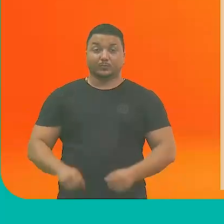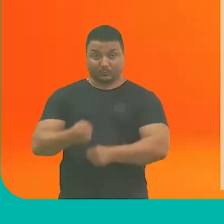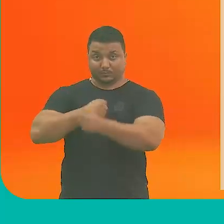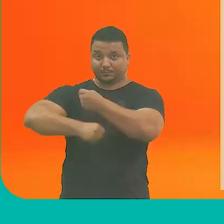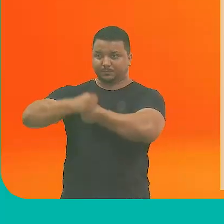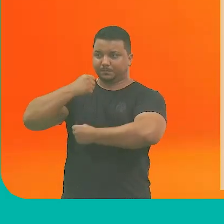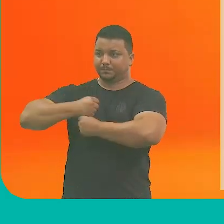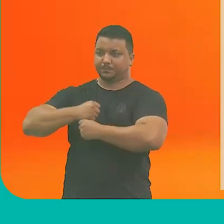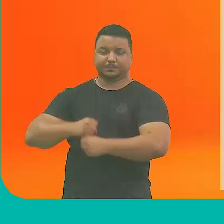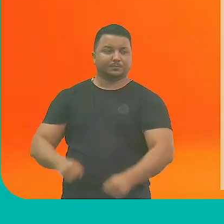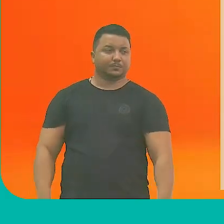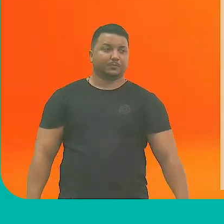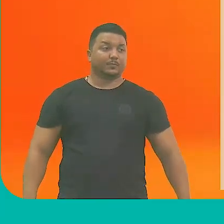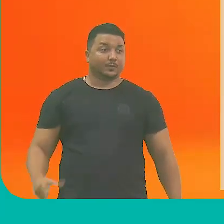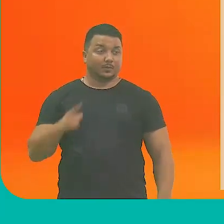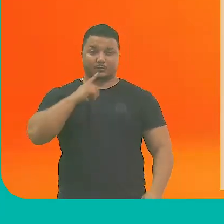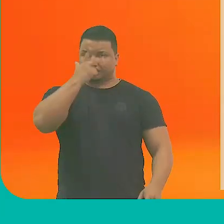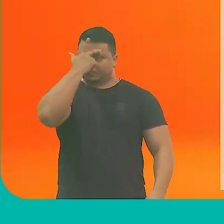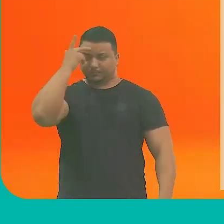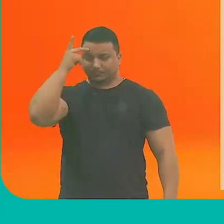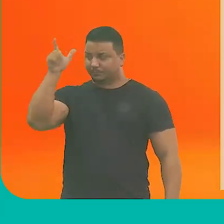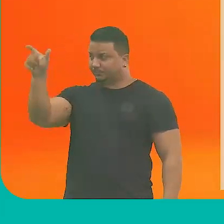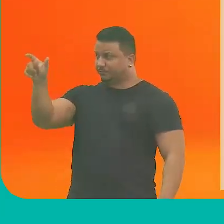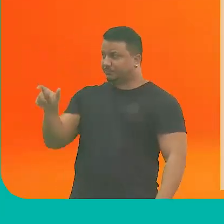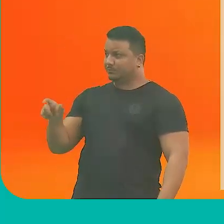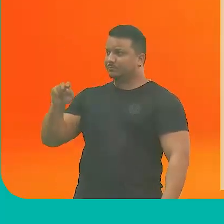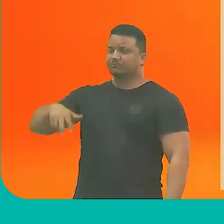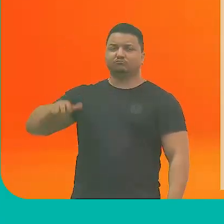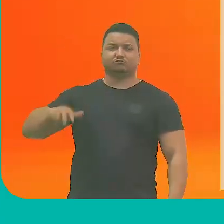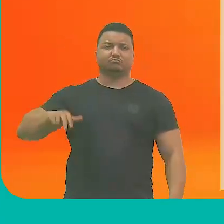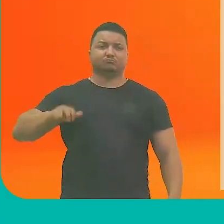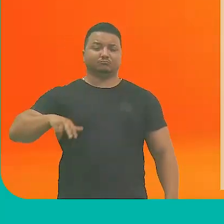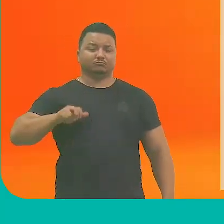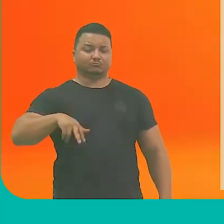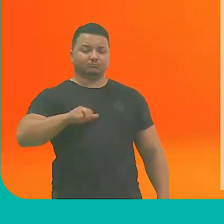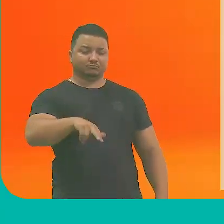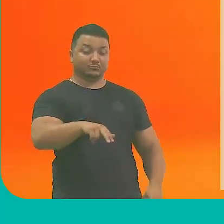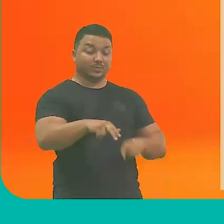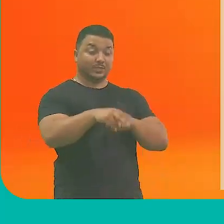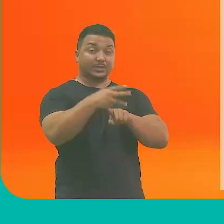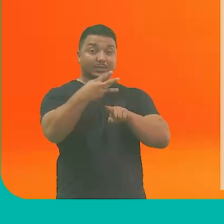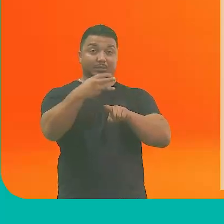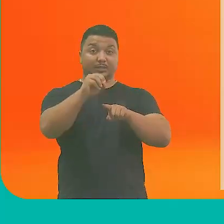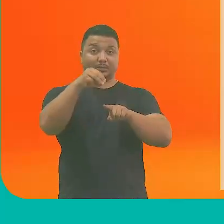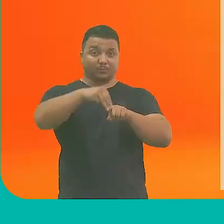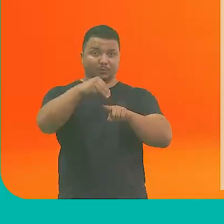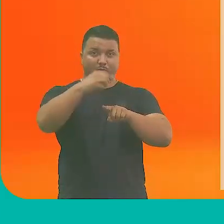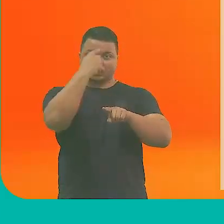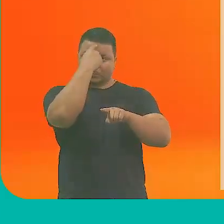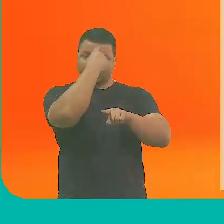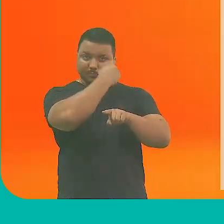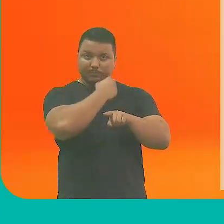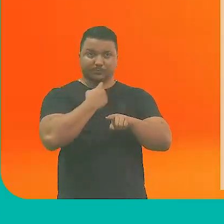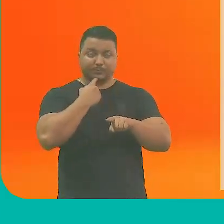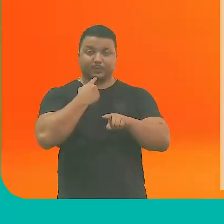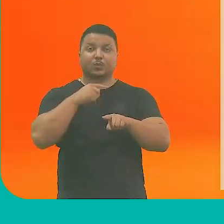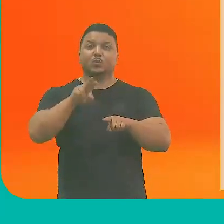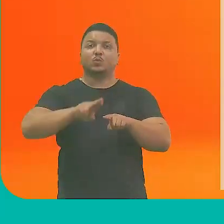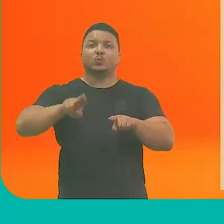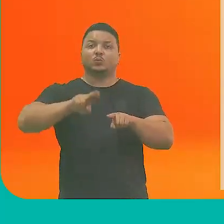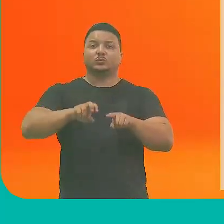passado? Uma pessoa caminha por 30 minutos e utiliza